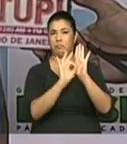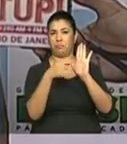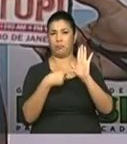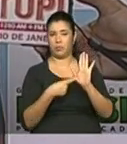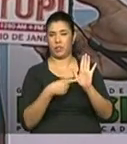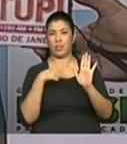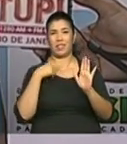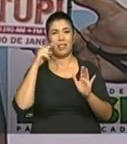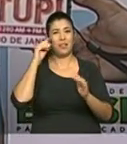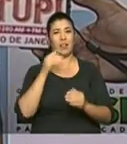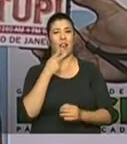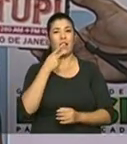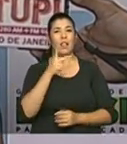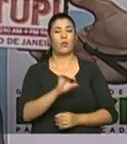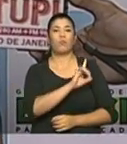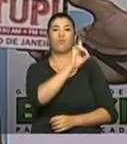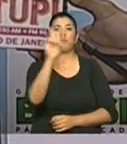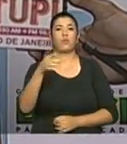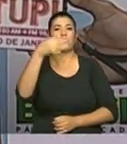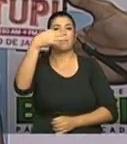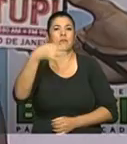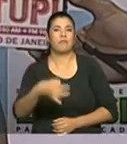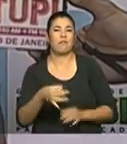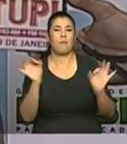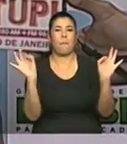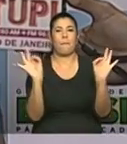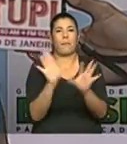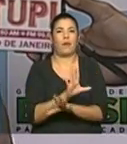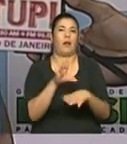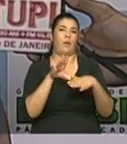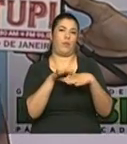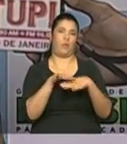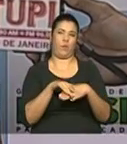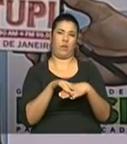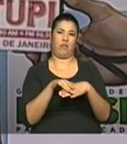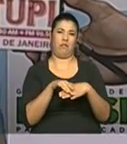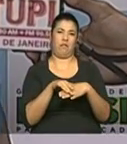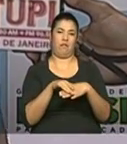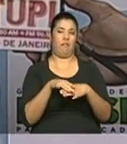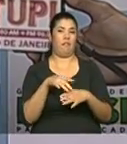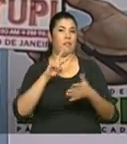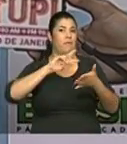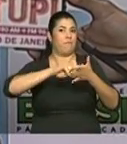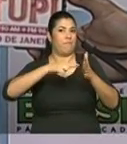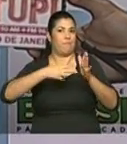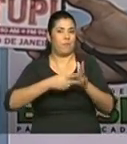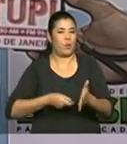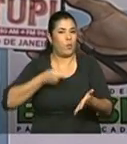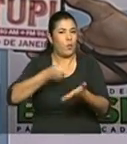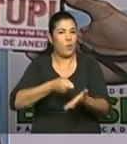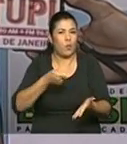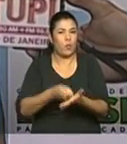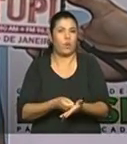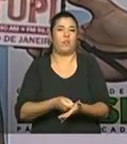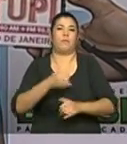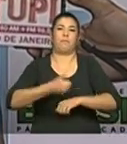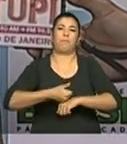a eliminação da hanseníase, significa conseguir consistentes melhorias nos indicadores.